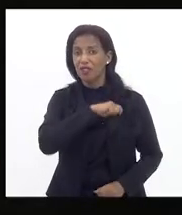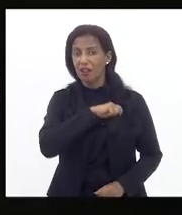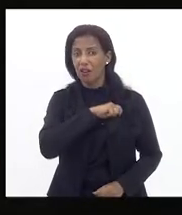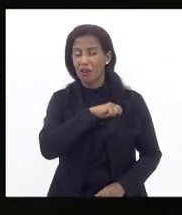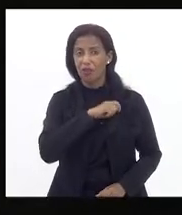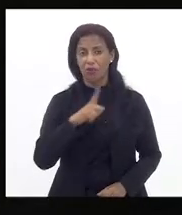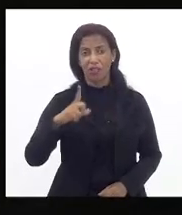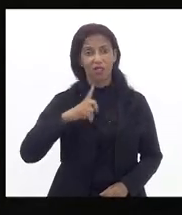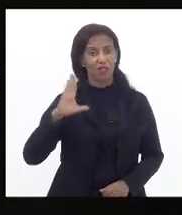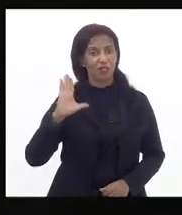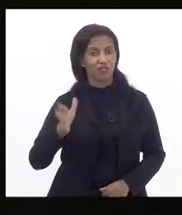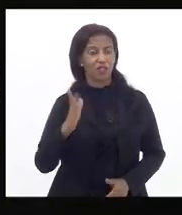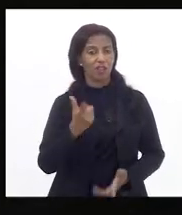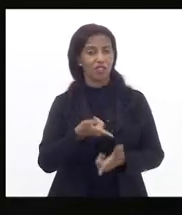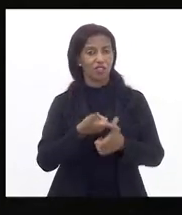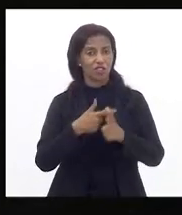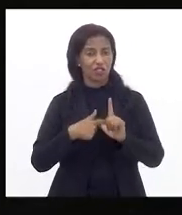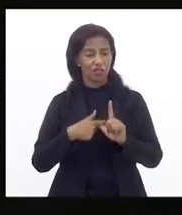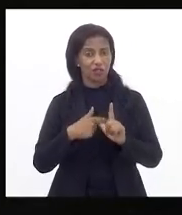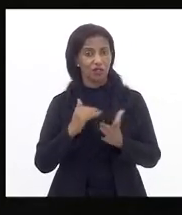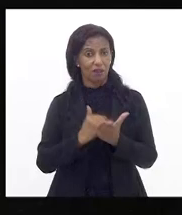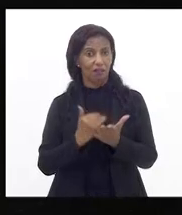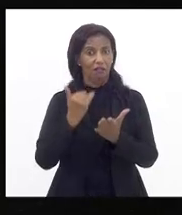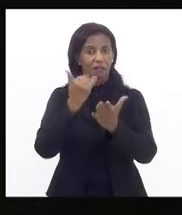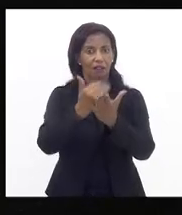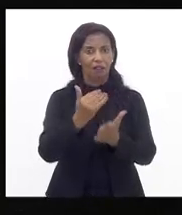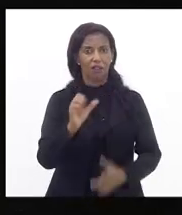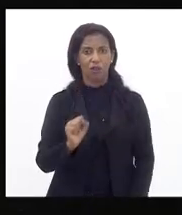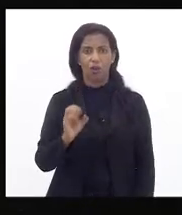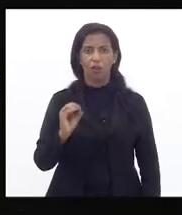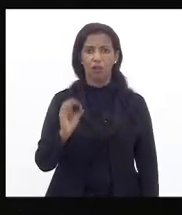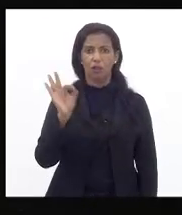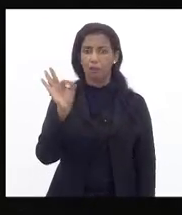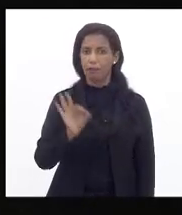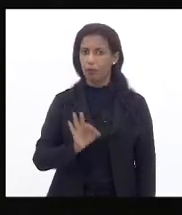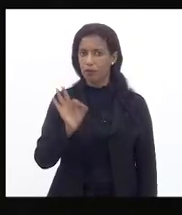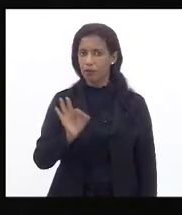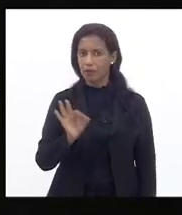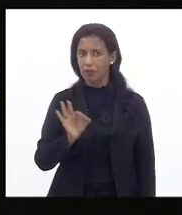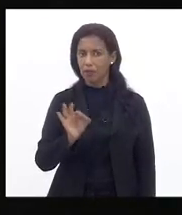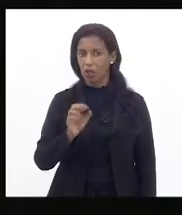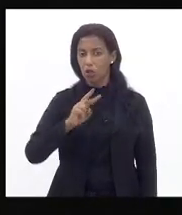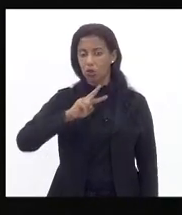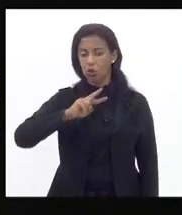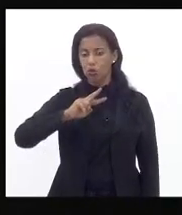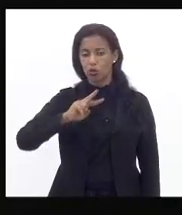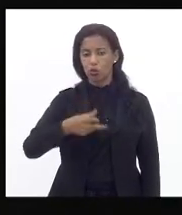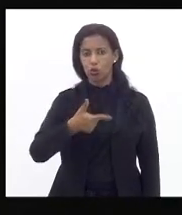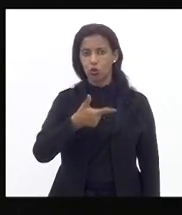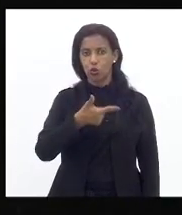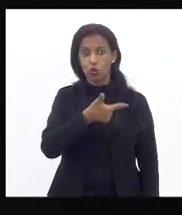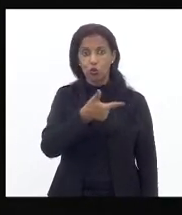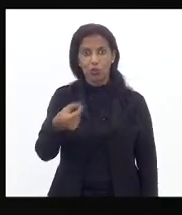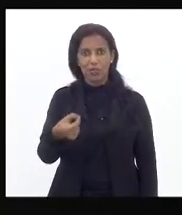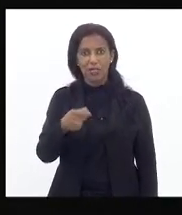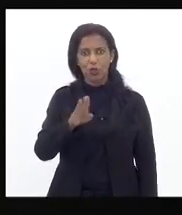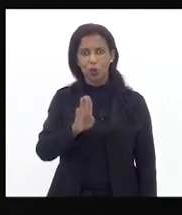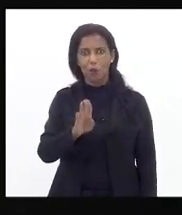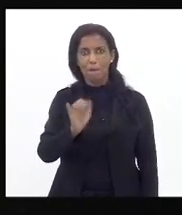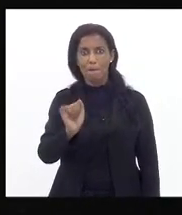que teve a sua dívida líquida aumentar em oitenta por cento Isso quer dizer 200 bilhões e